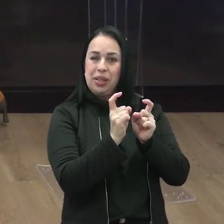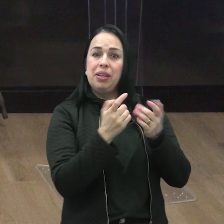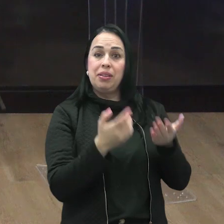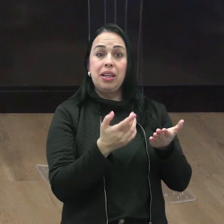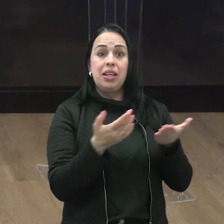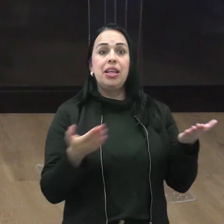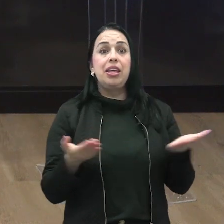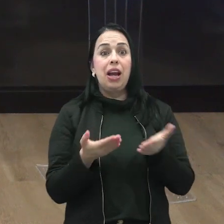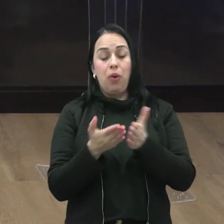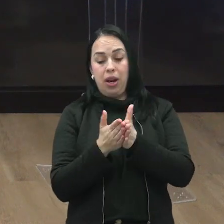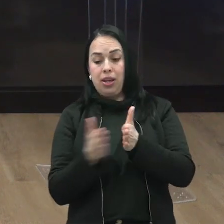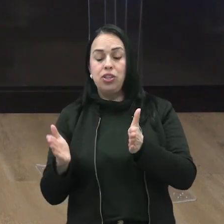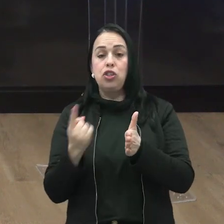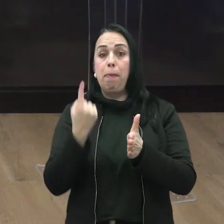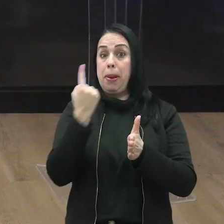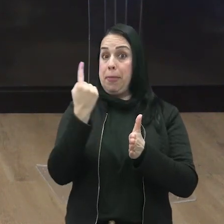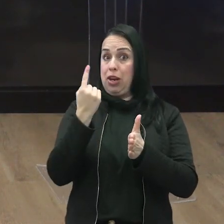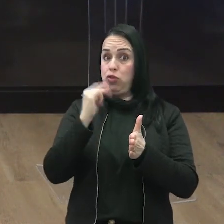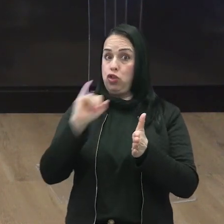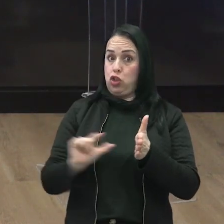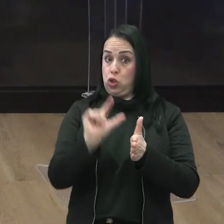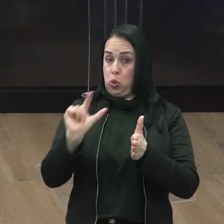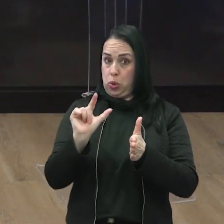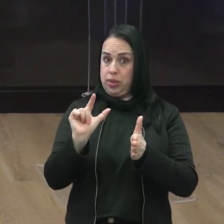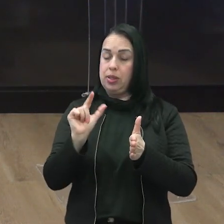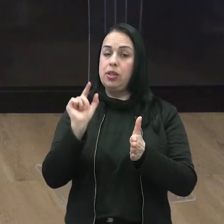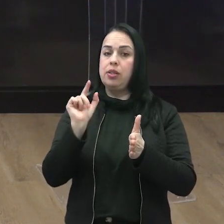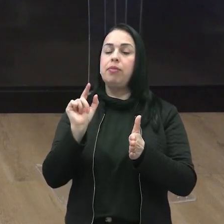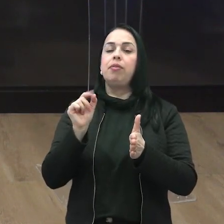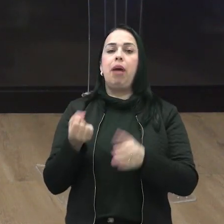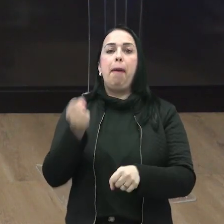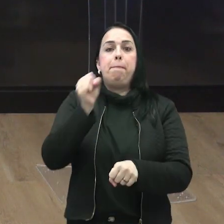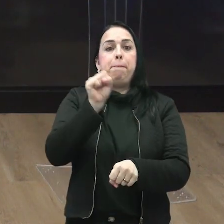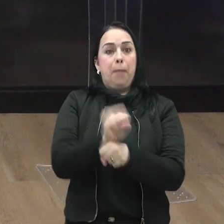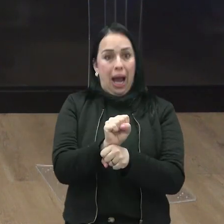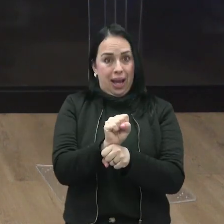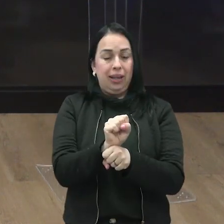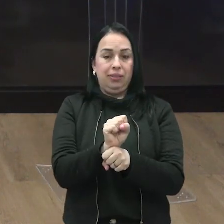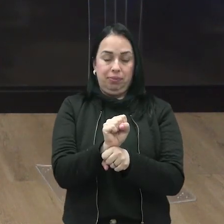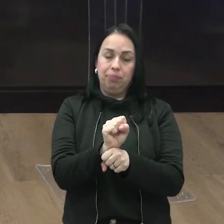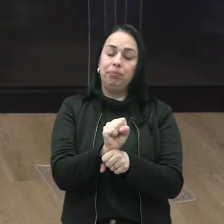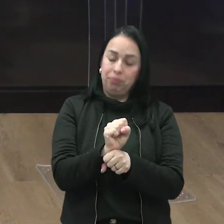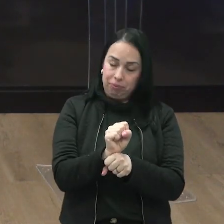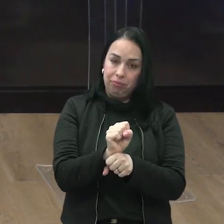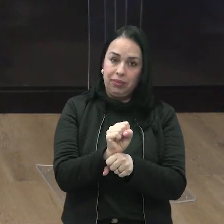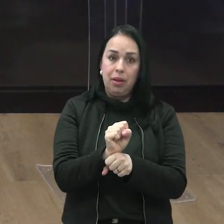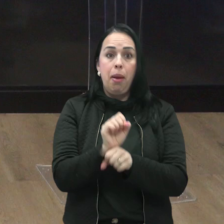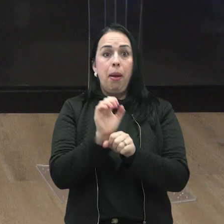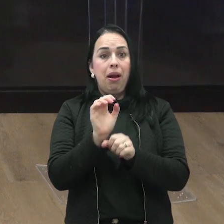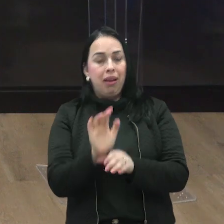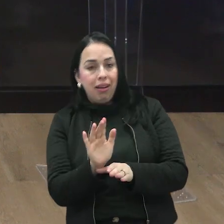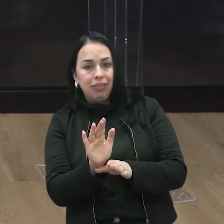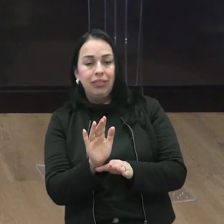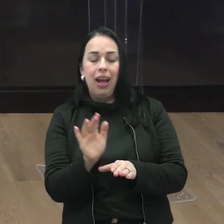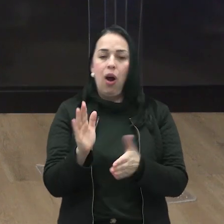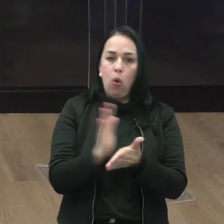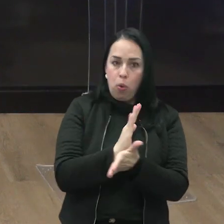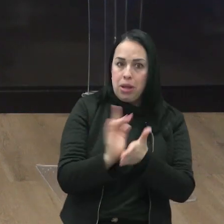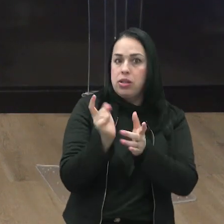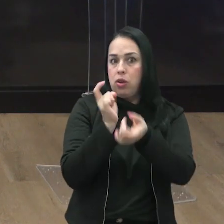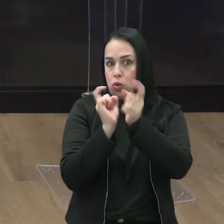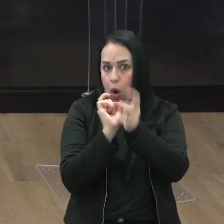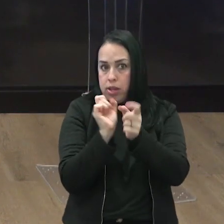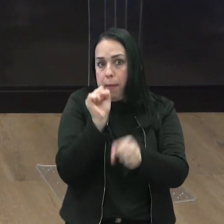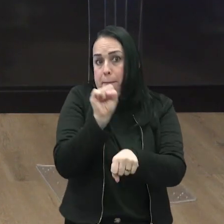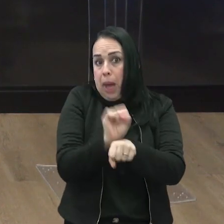primeiro semestre. A partir do dia 1º de julho, os vereadores entram no chamado recesso parlamentar. Algumas